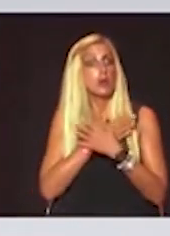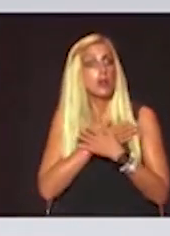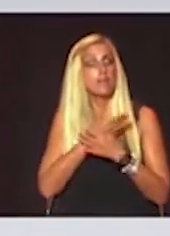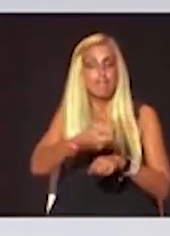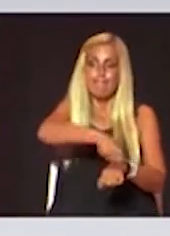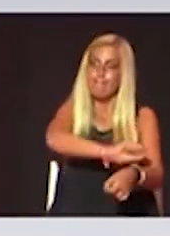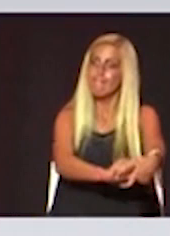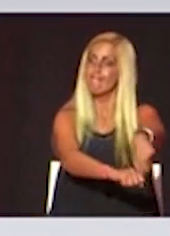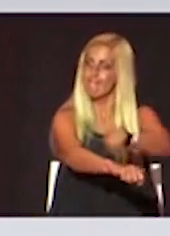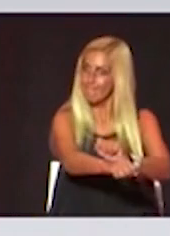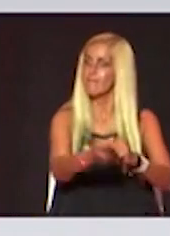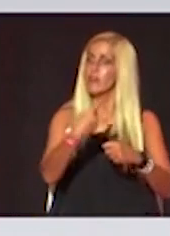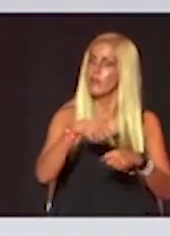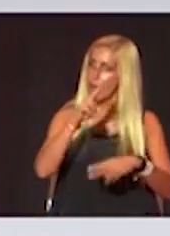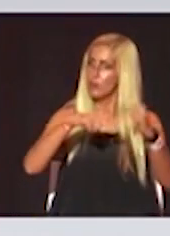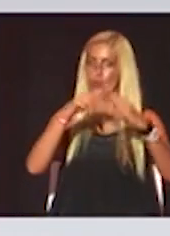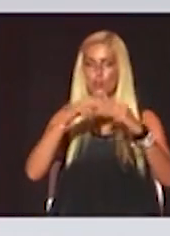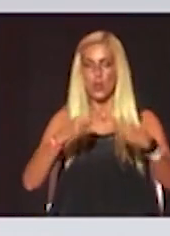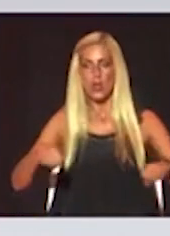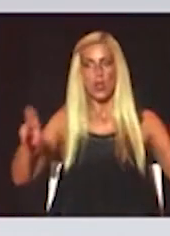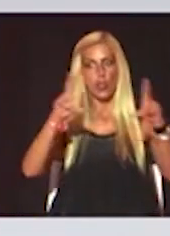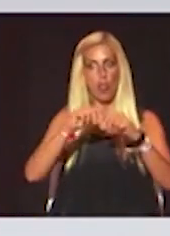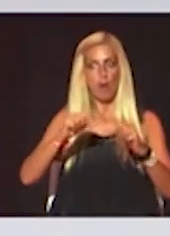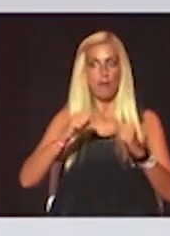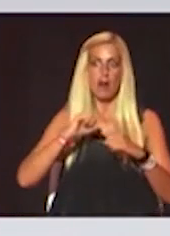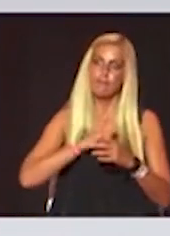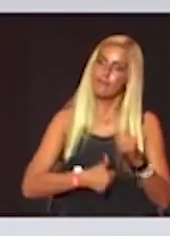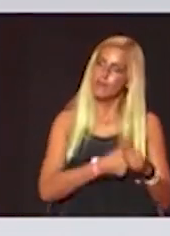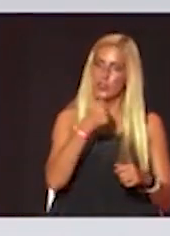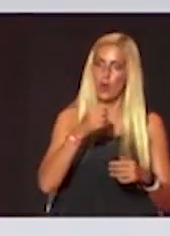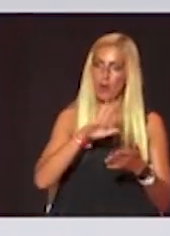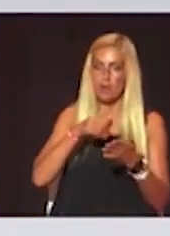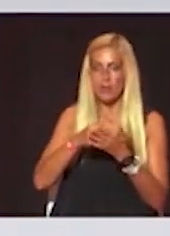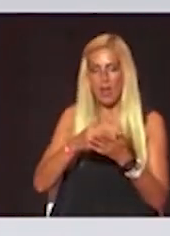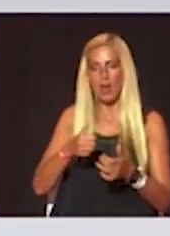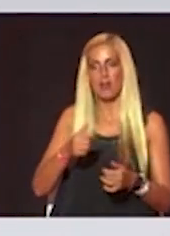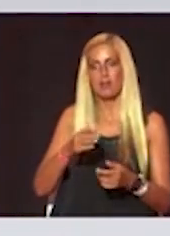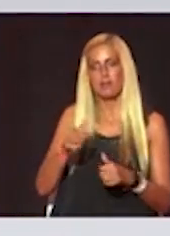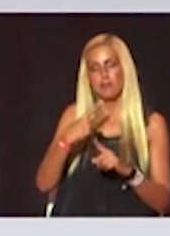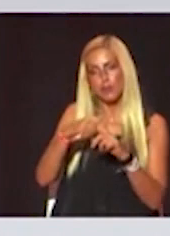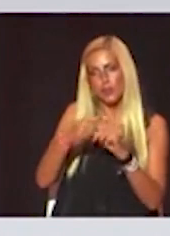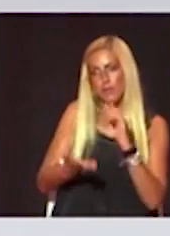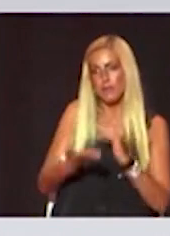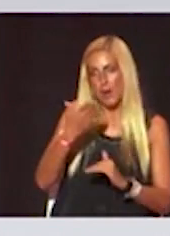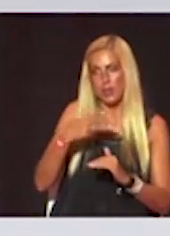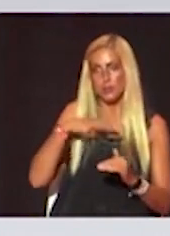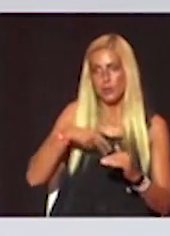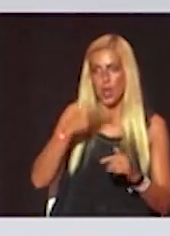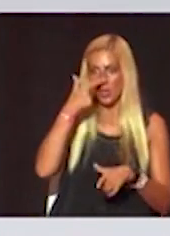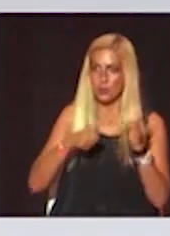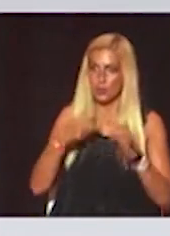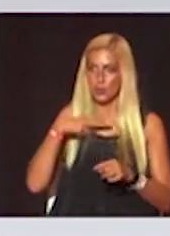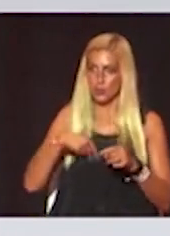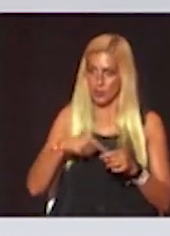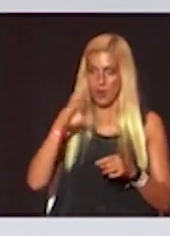à obra, vamos construir uma nova vitória para melhor servir Portugal e os portugueses. Temos o